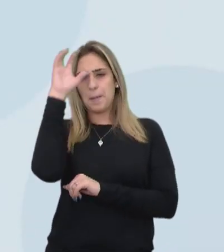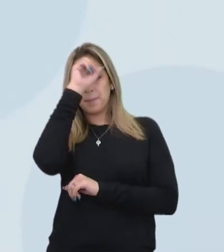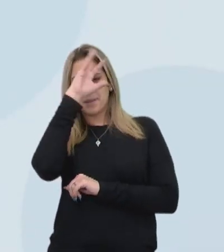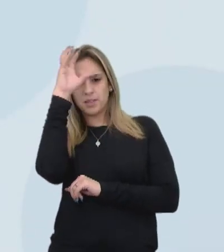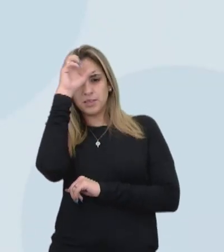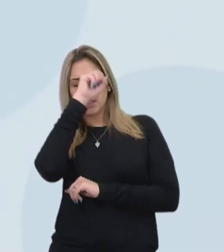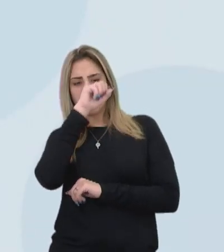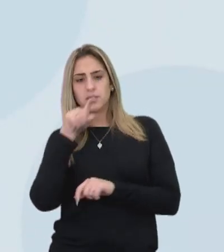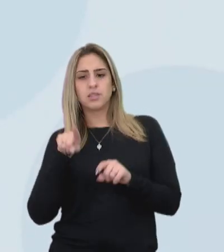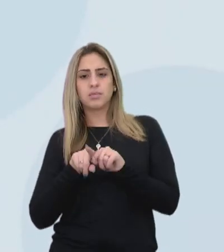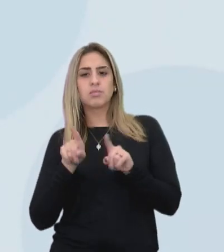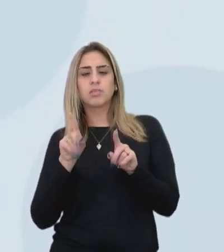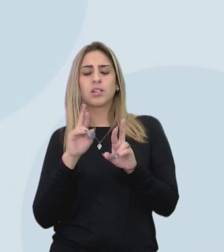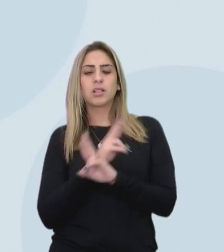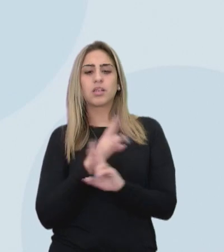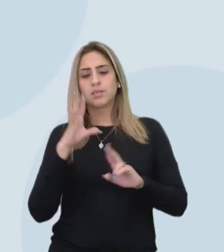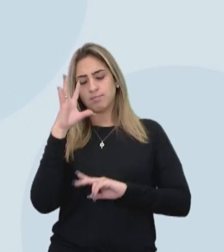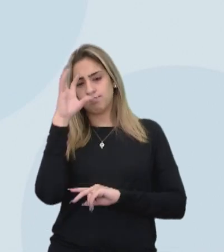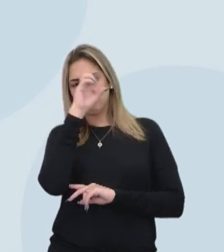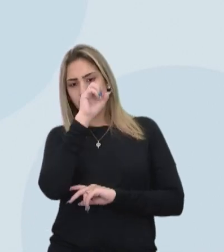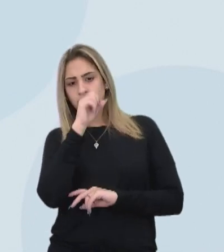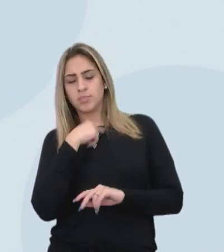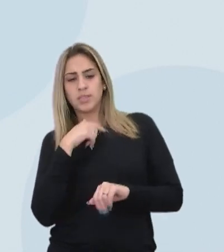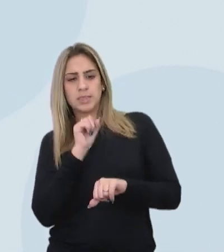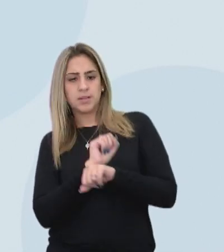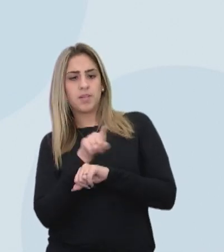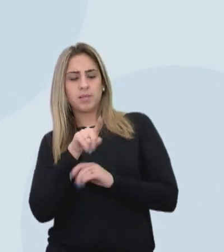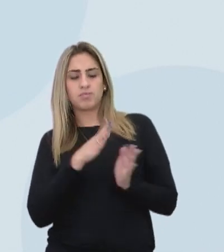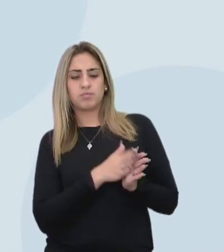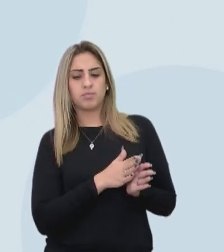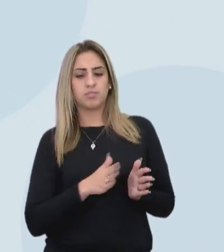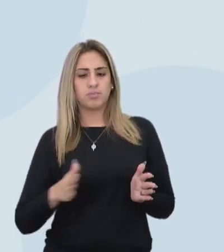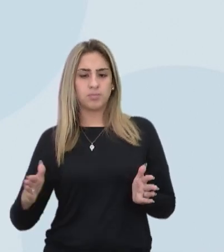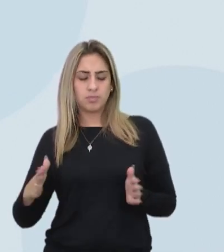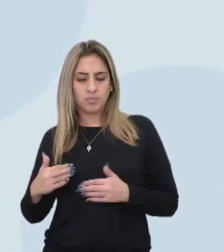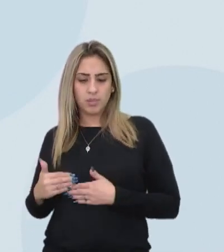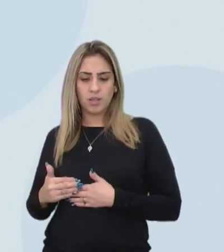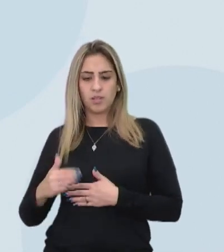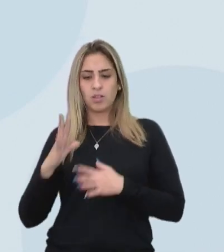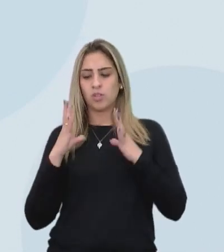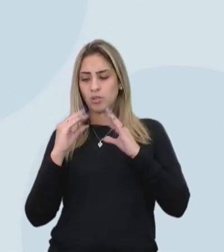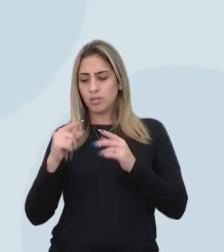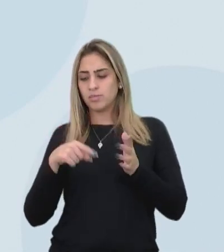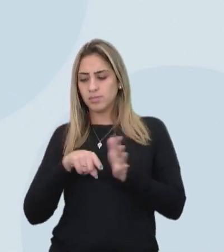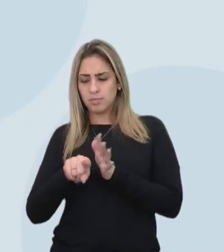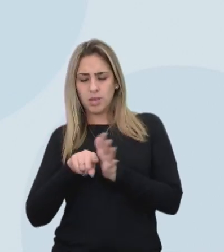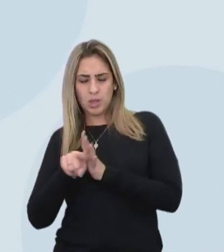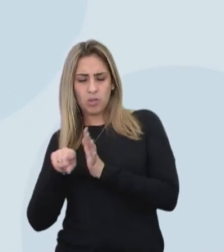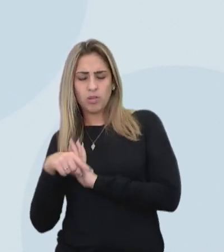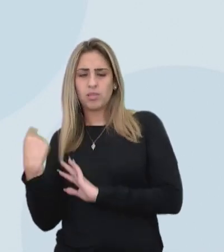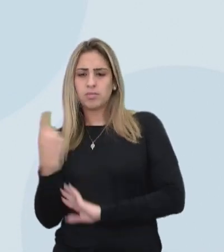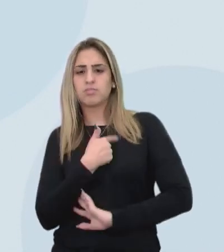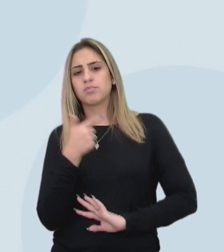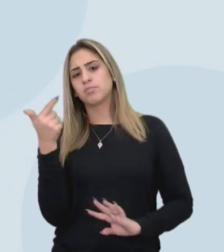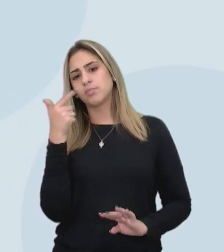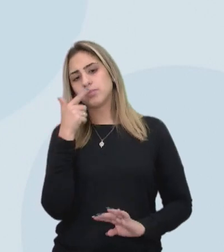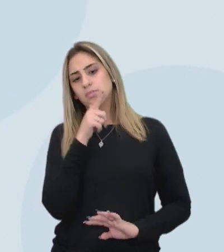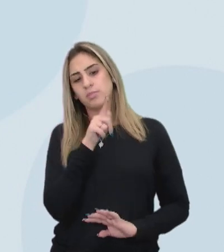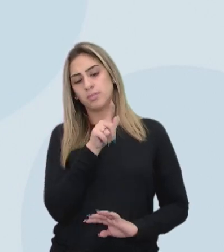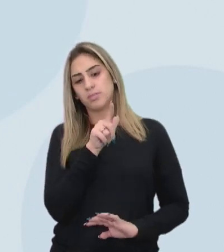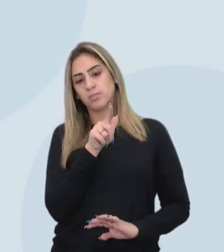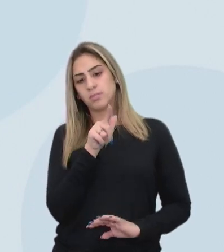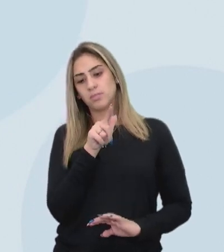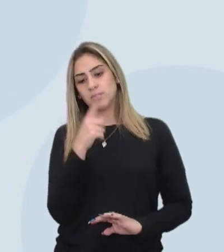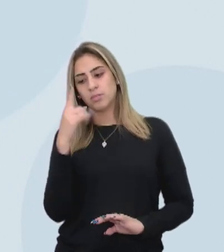aprendizagens em relação ao que se esperava nesse percurso. Então, através de todas essas perguntas norteadoras, a gente consegue chegar a